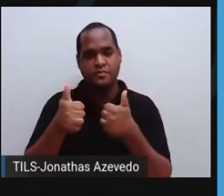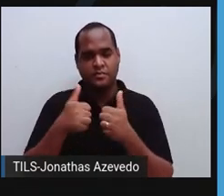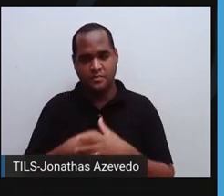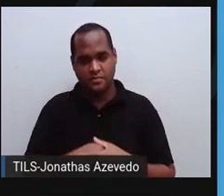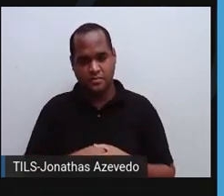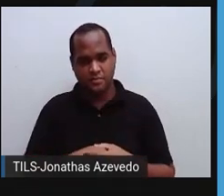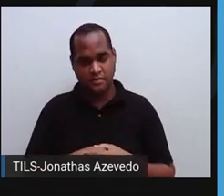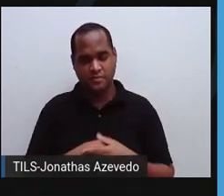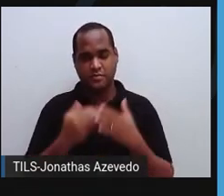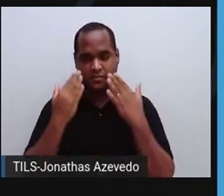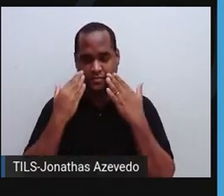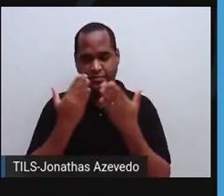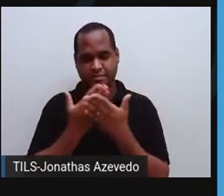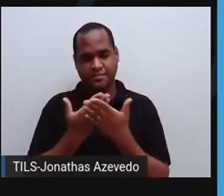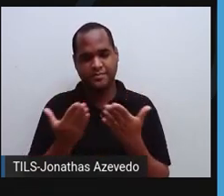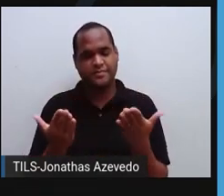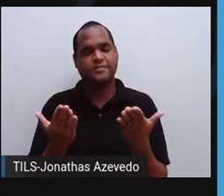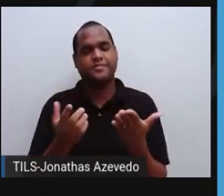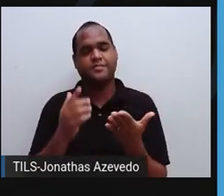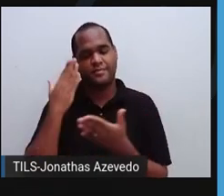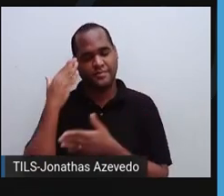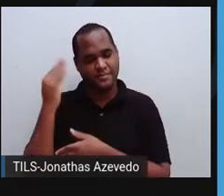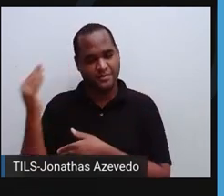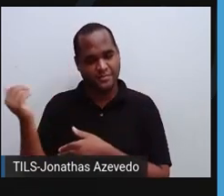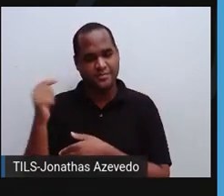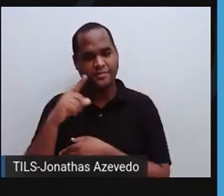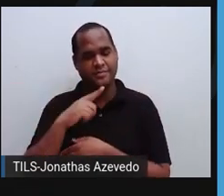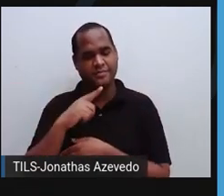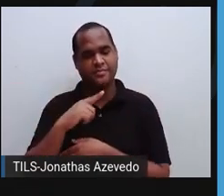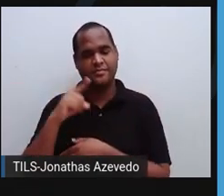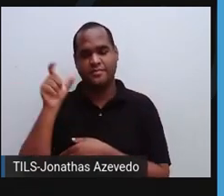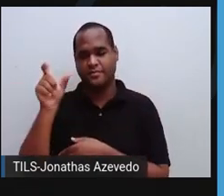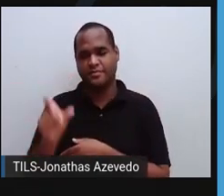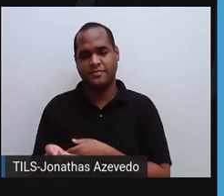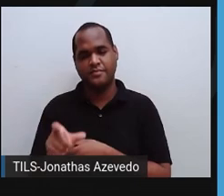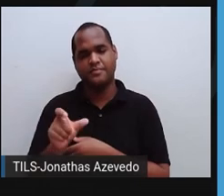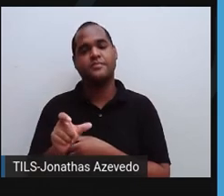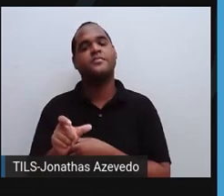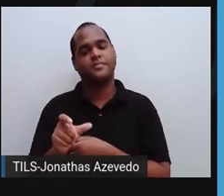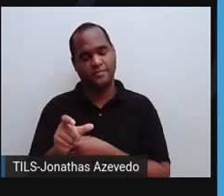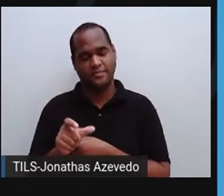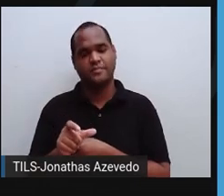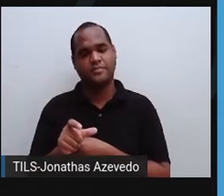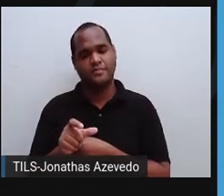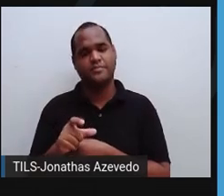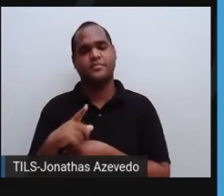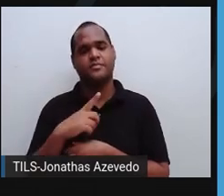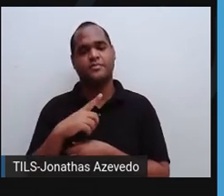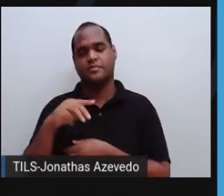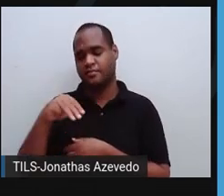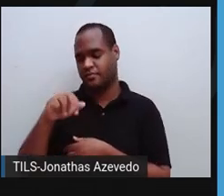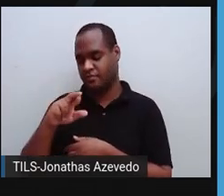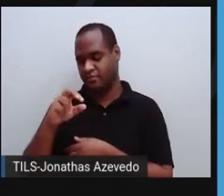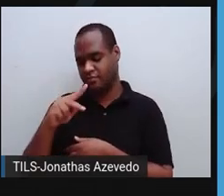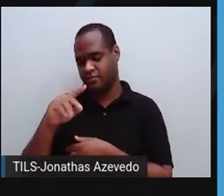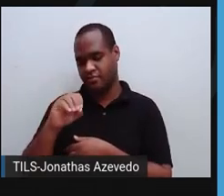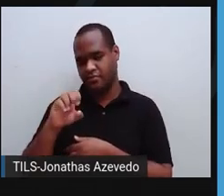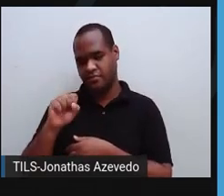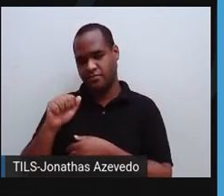passar para você também, um exemplo muito famoso, que é o exemplo das mariposas. As mariposas da Inglaterra